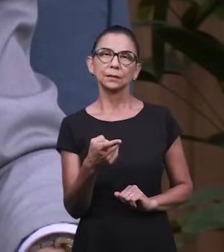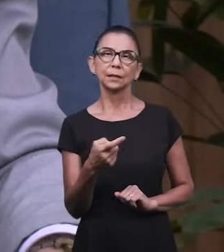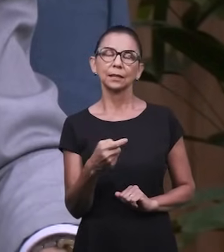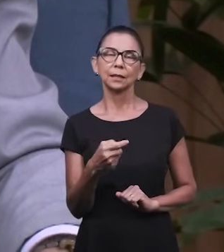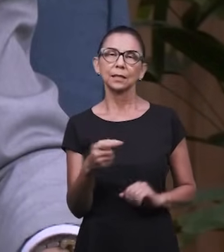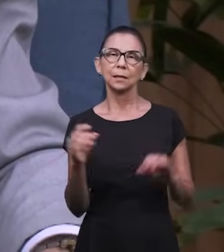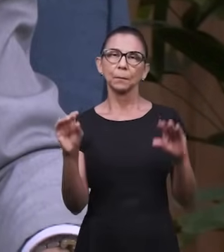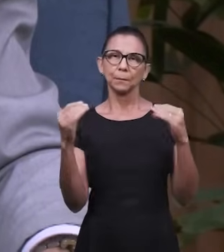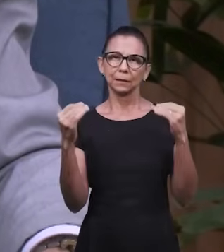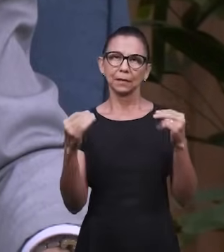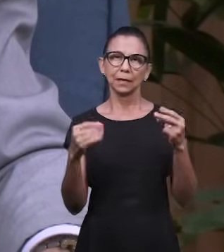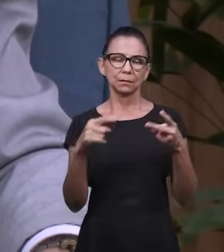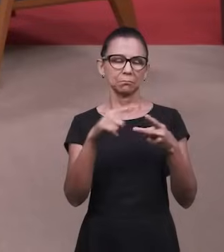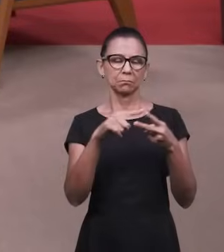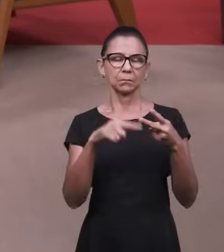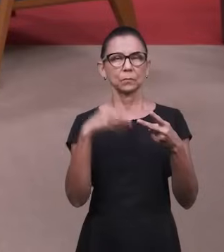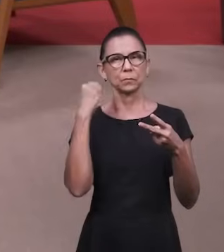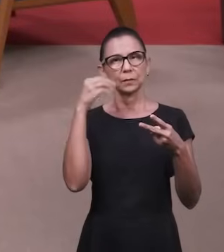Trombetas e Festas.